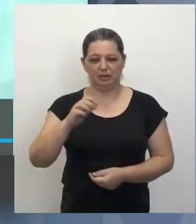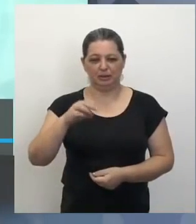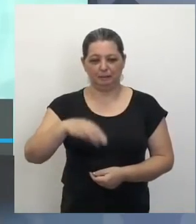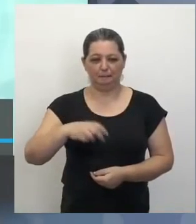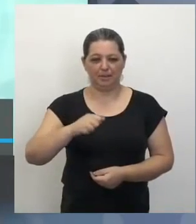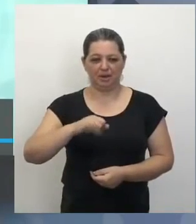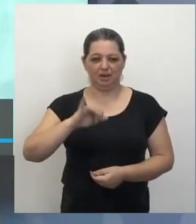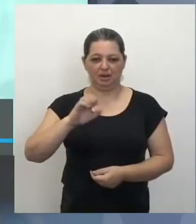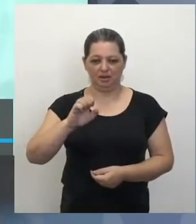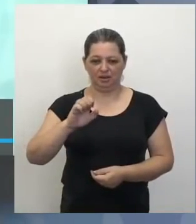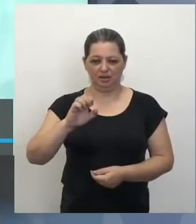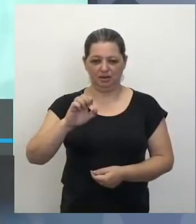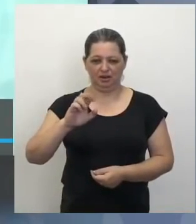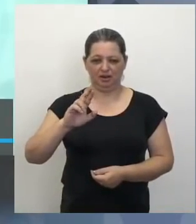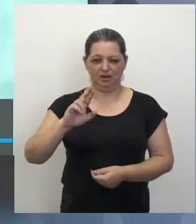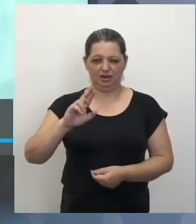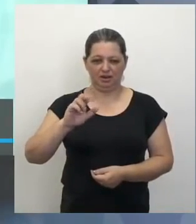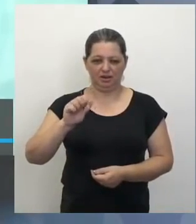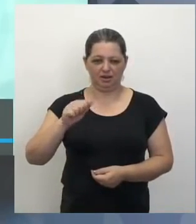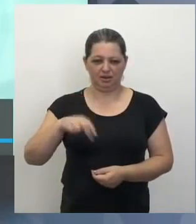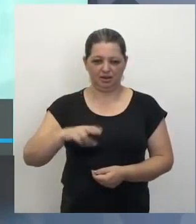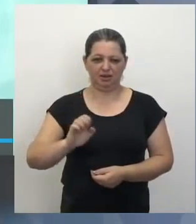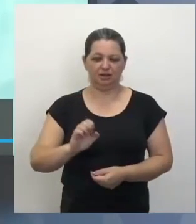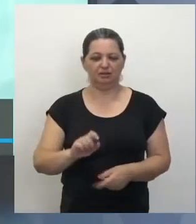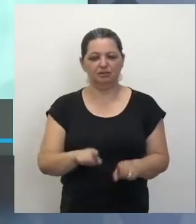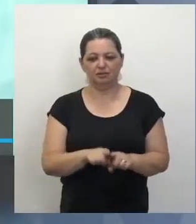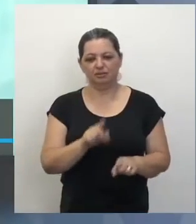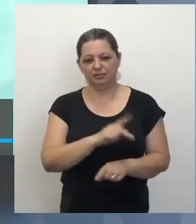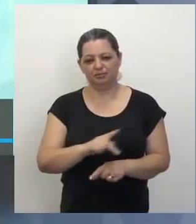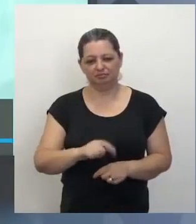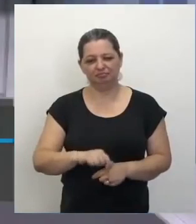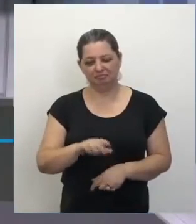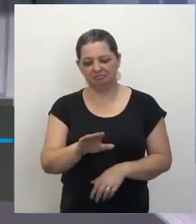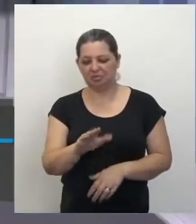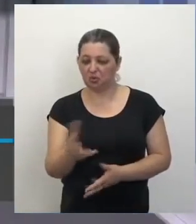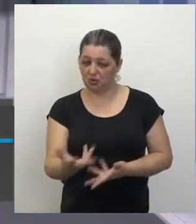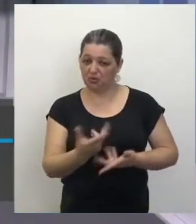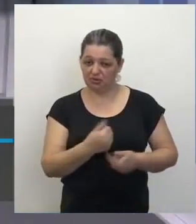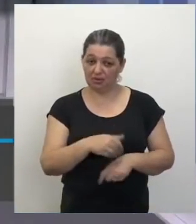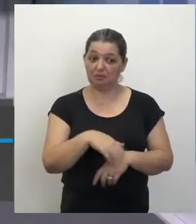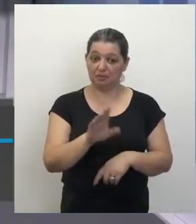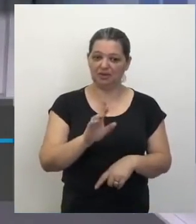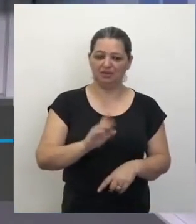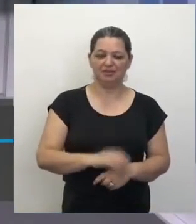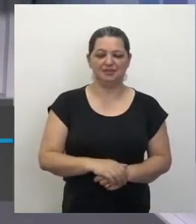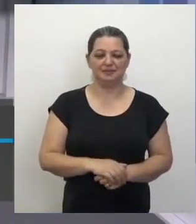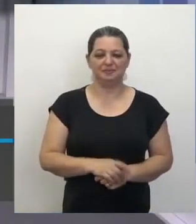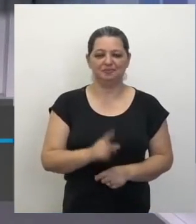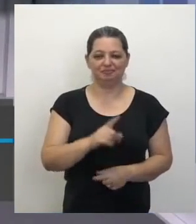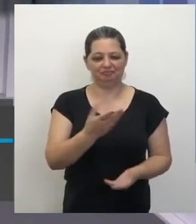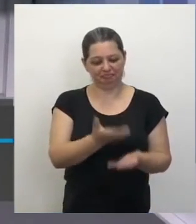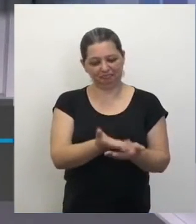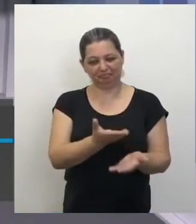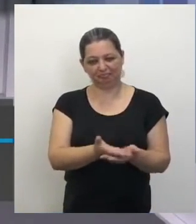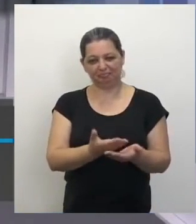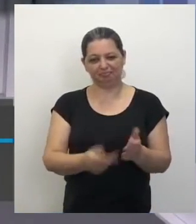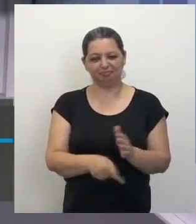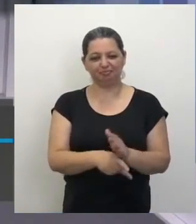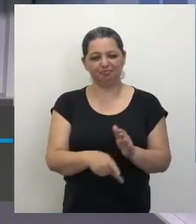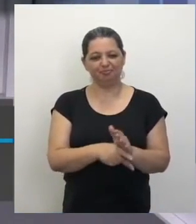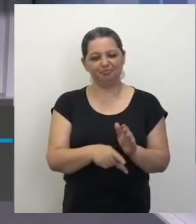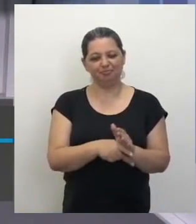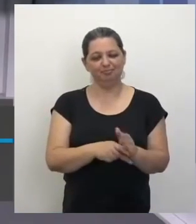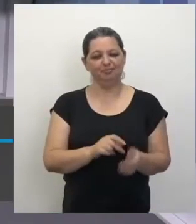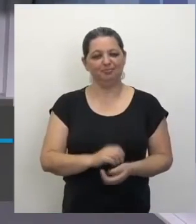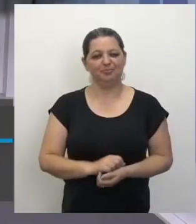Maireane diz, muito boa essa explicação. Prof, eu acho que eu vou te chamar mais vezes para você lecionar essas aulas do 7º ano junto comigo,